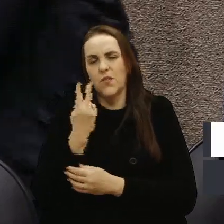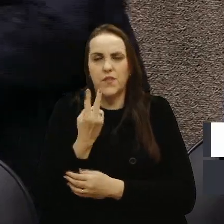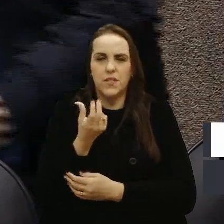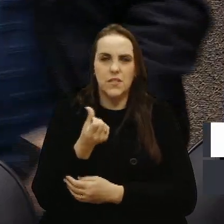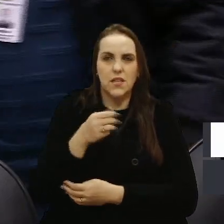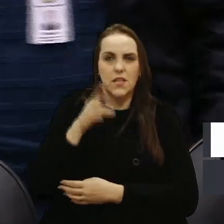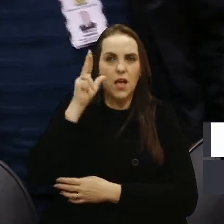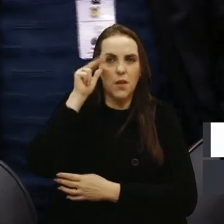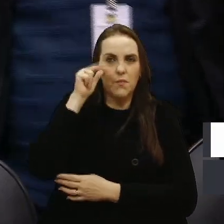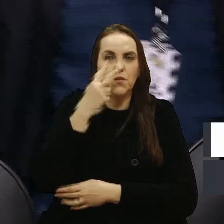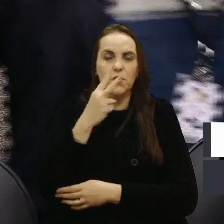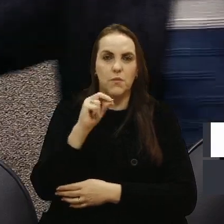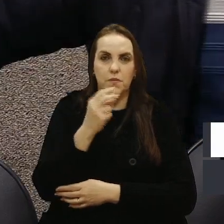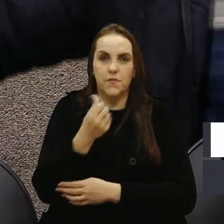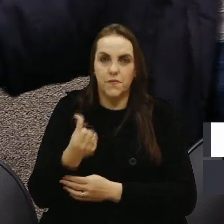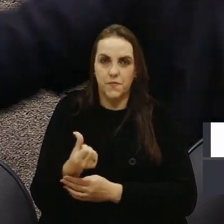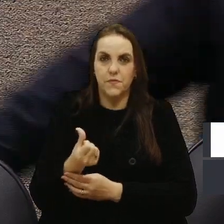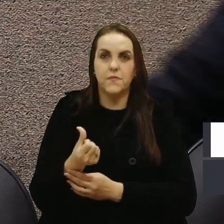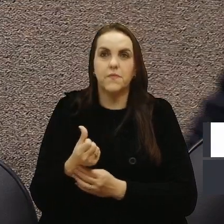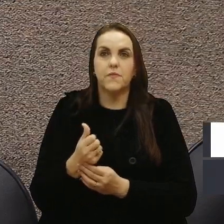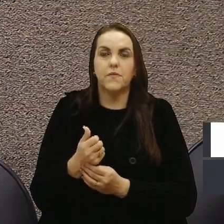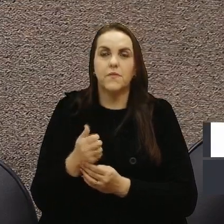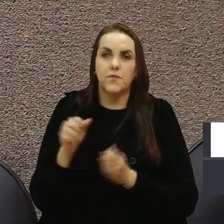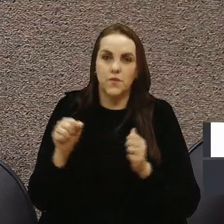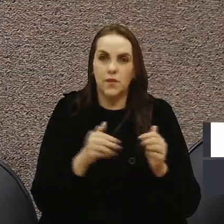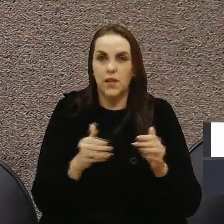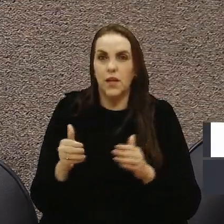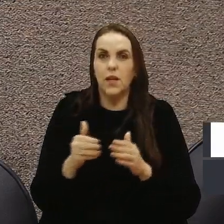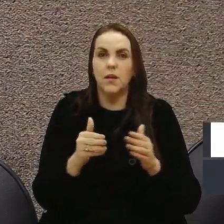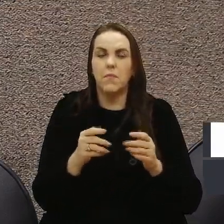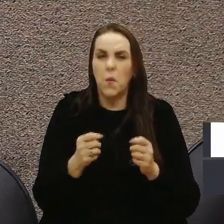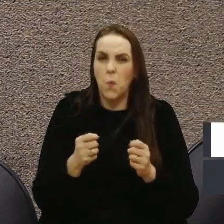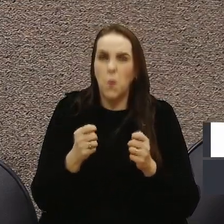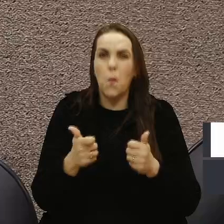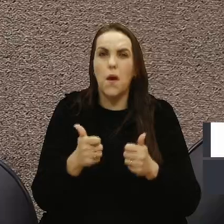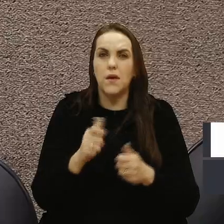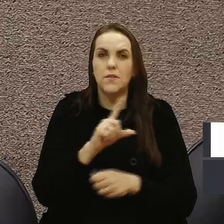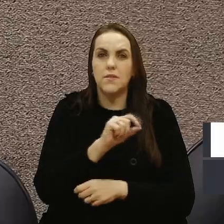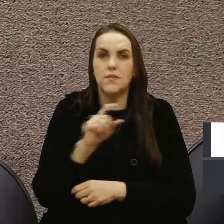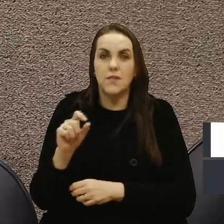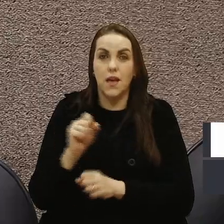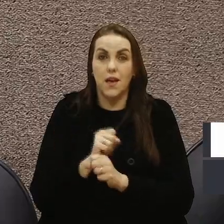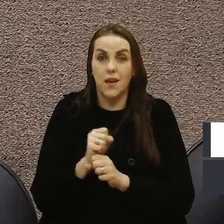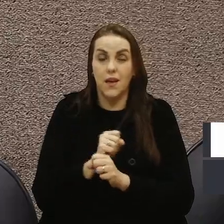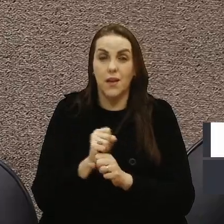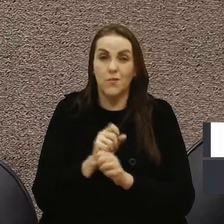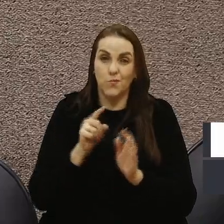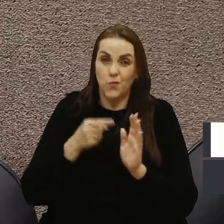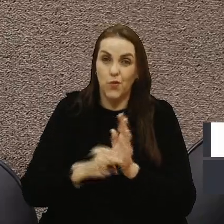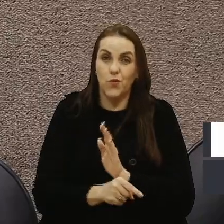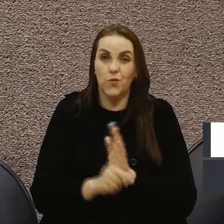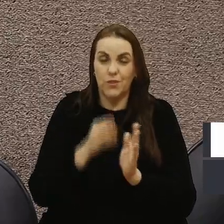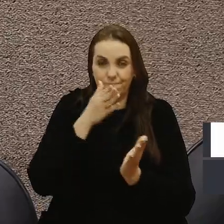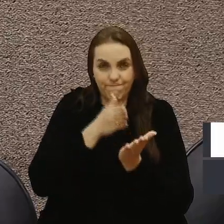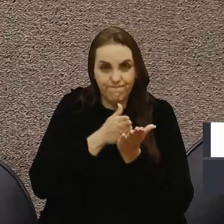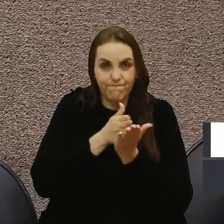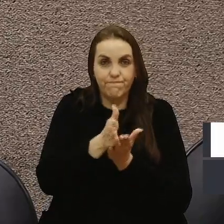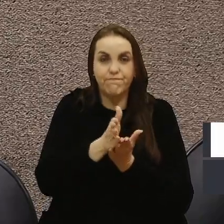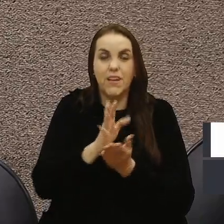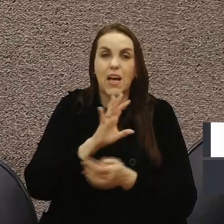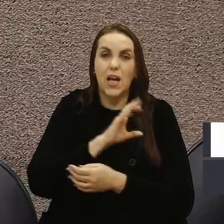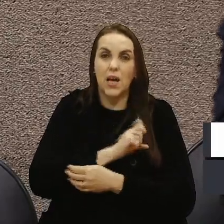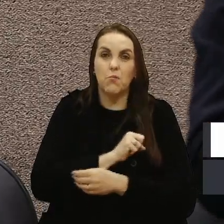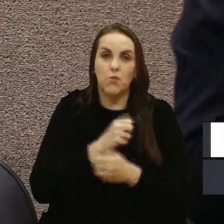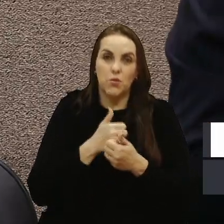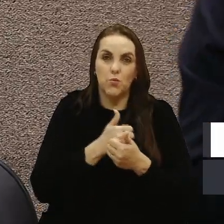de 2026, após trilhar um caminho quase centenário de profunda fidelidade e amor ao próximo.